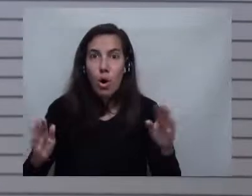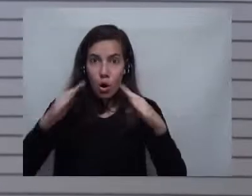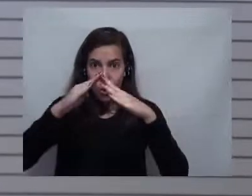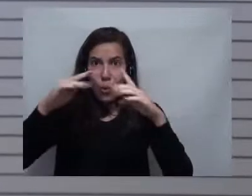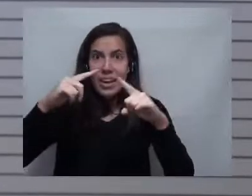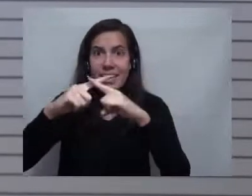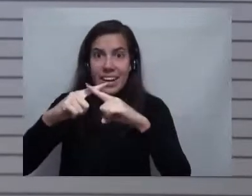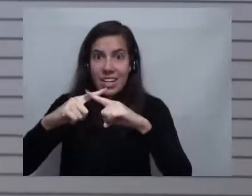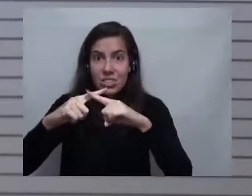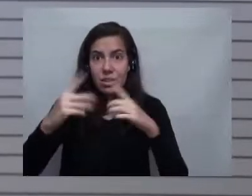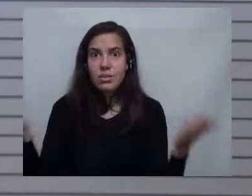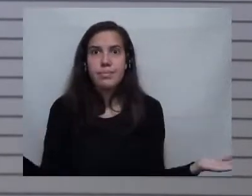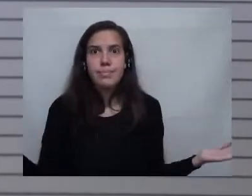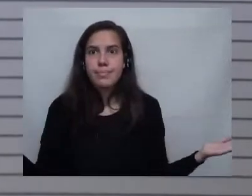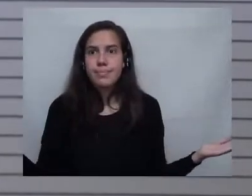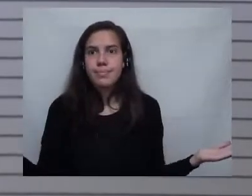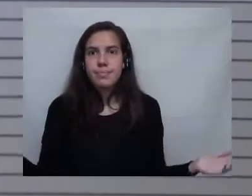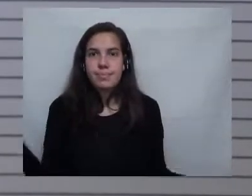russa